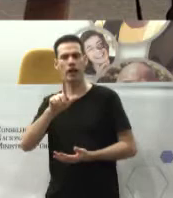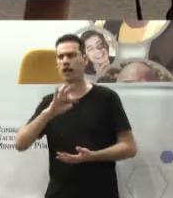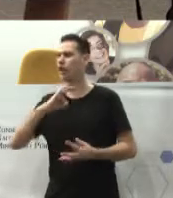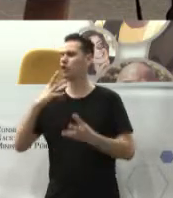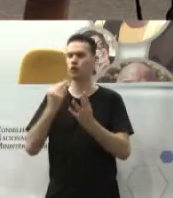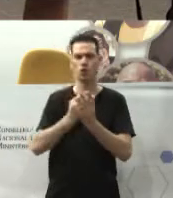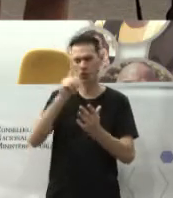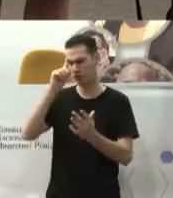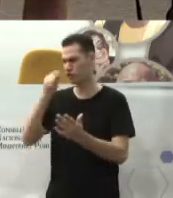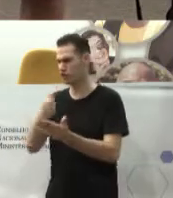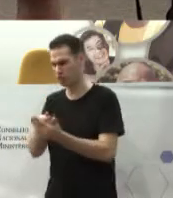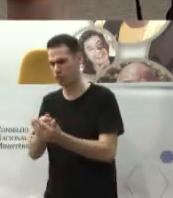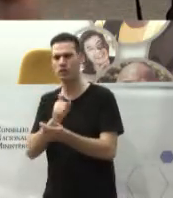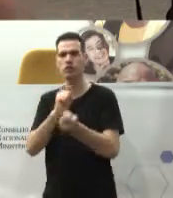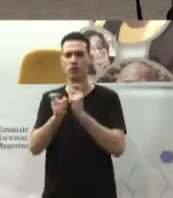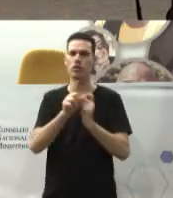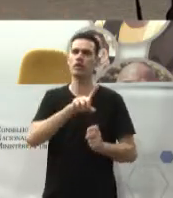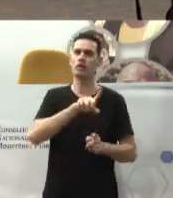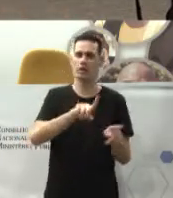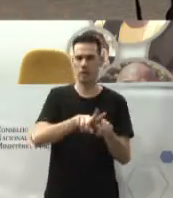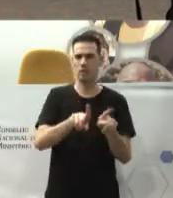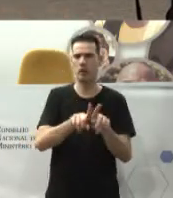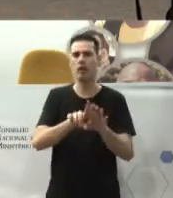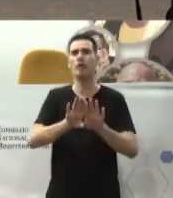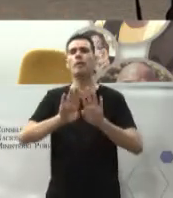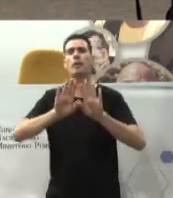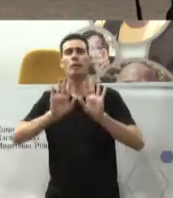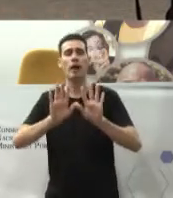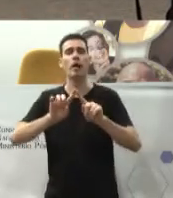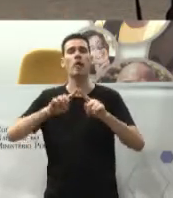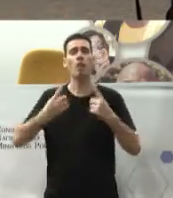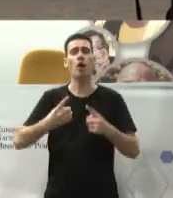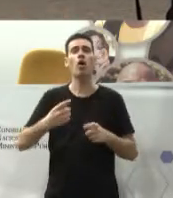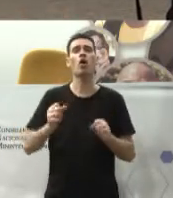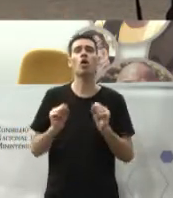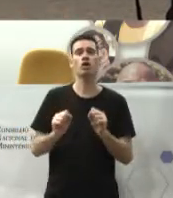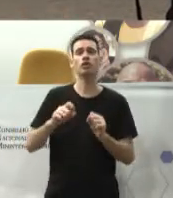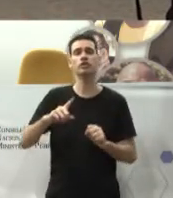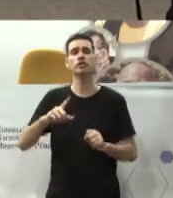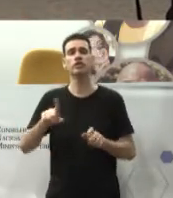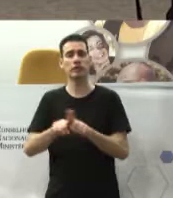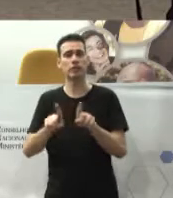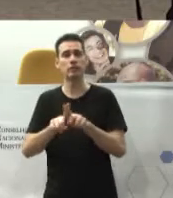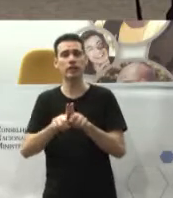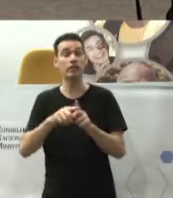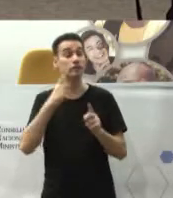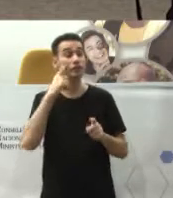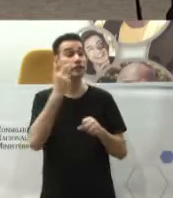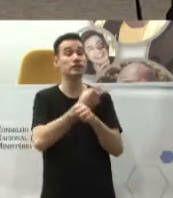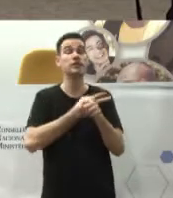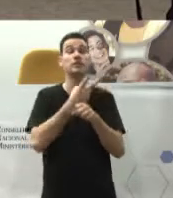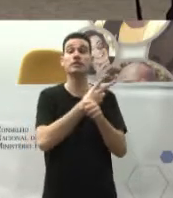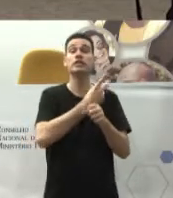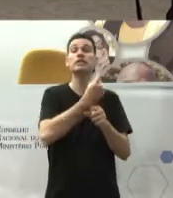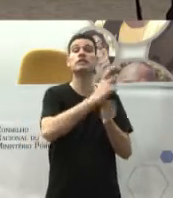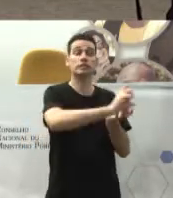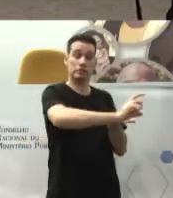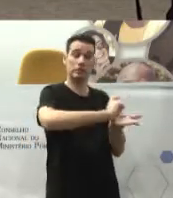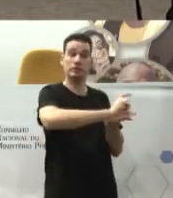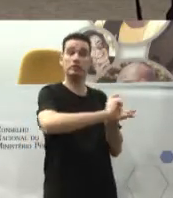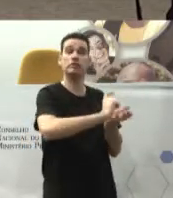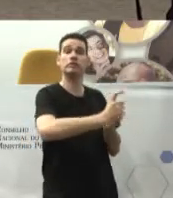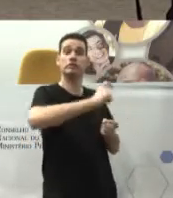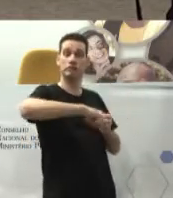ele executa, mas ele pode procurar o ressarcimento financeiro, certo? Então, esse